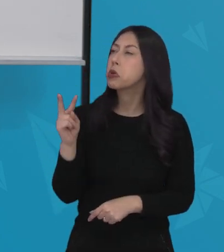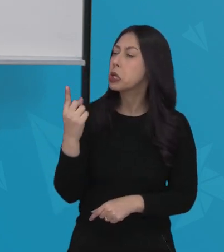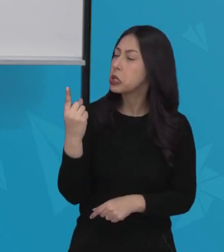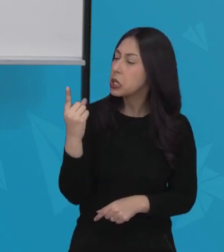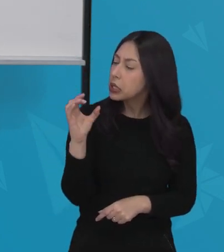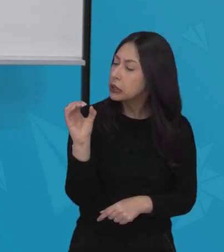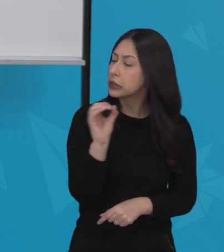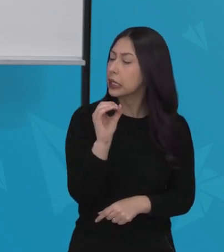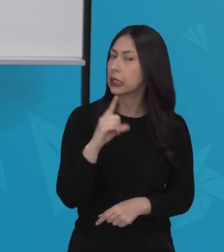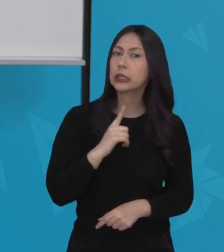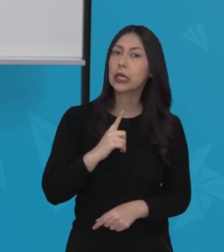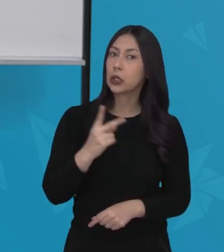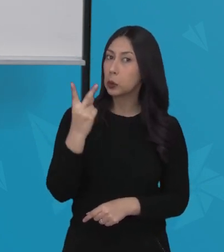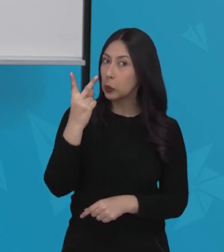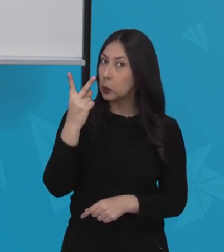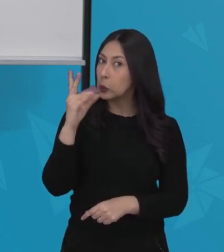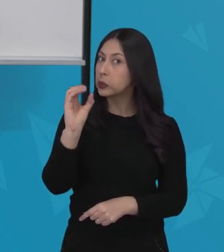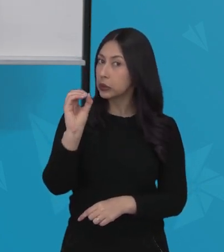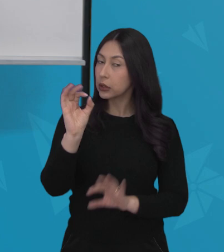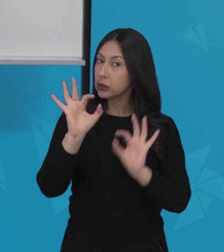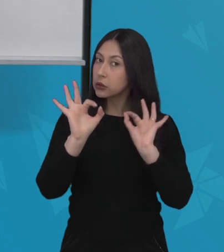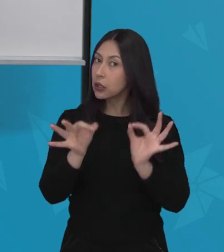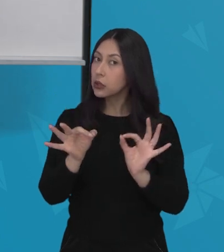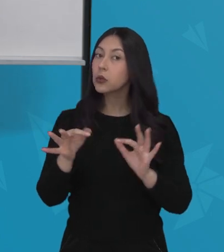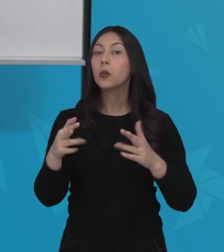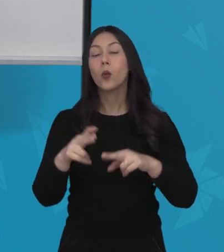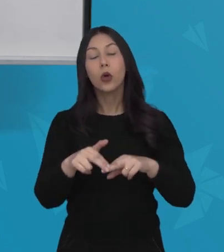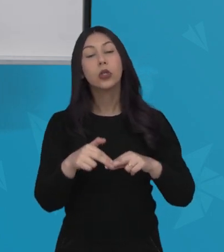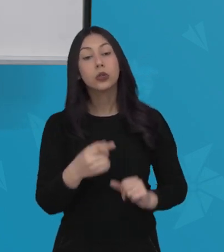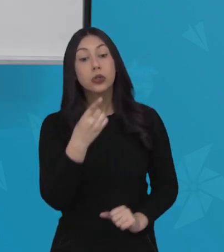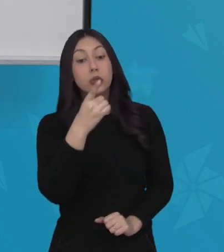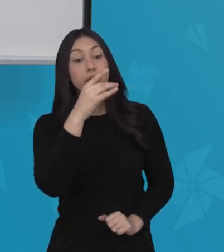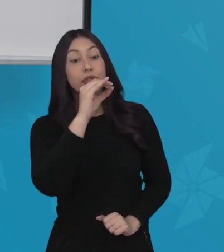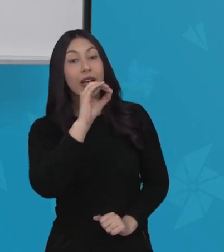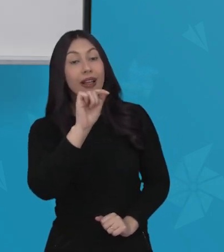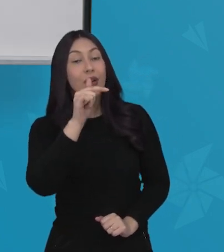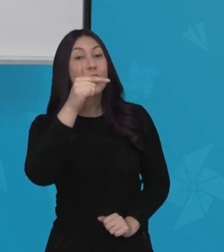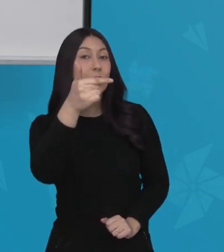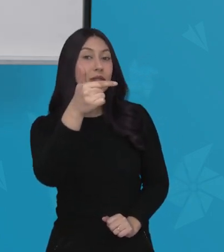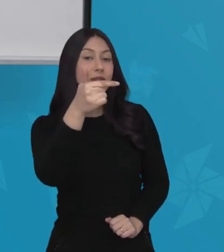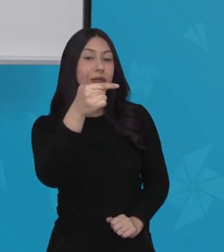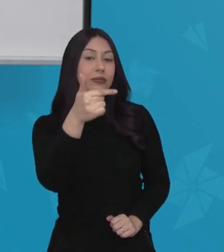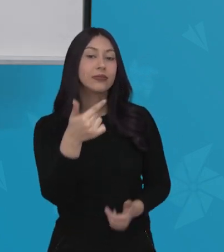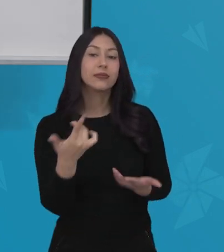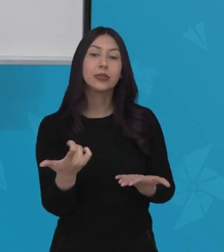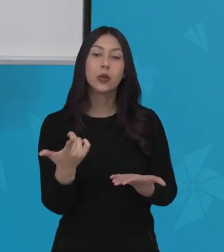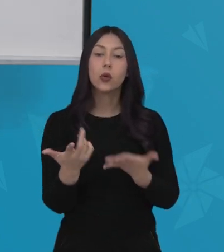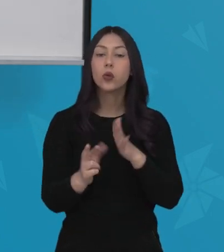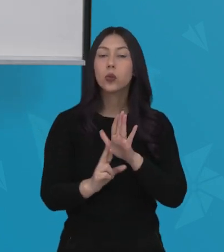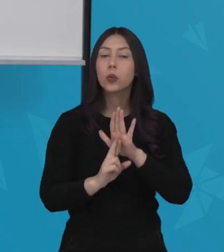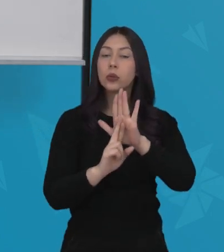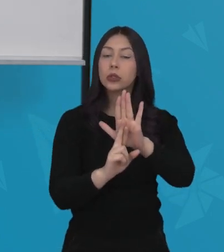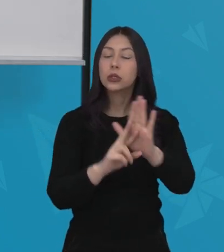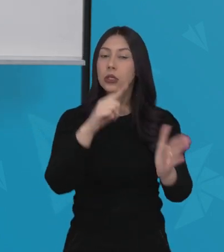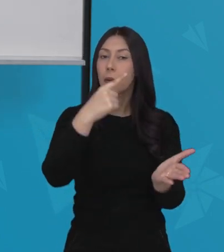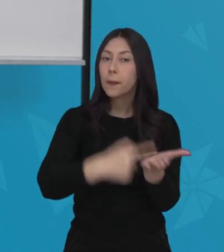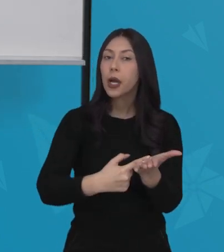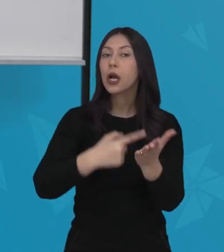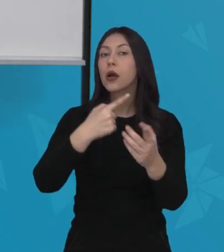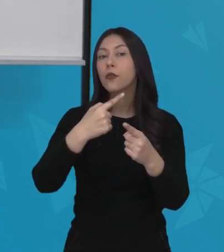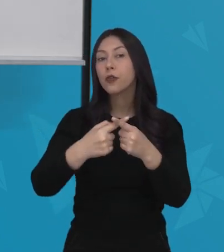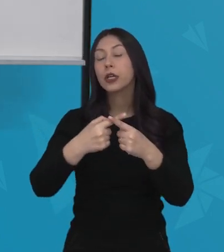Isso aqui é um 10 ao quadrado. Então, na prática, a minha representação em notação científica desse